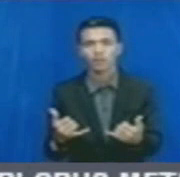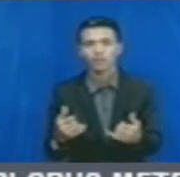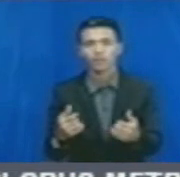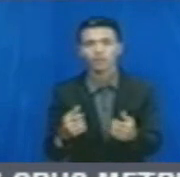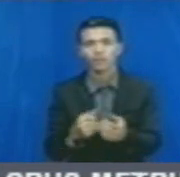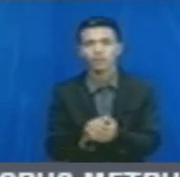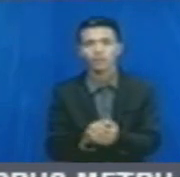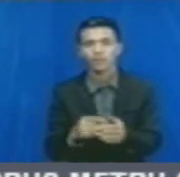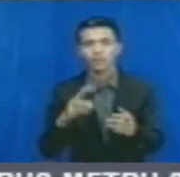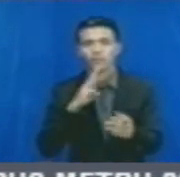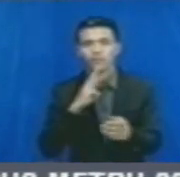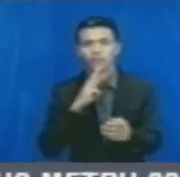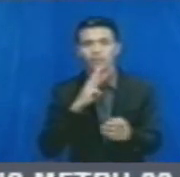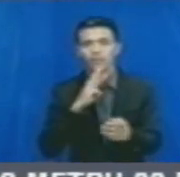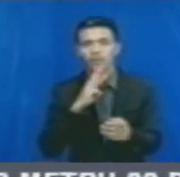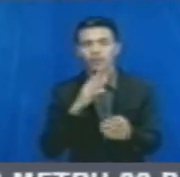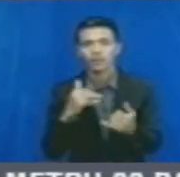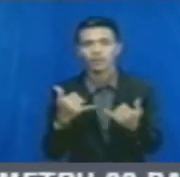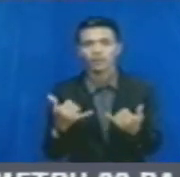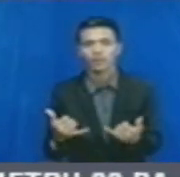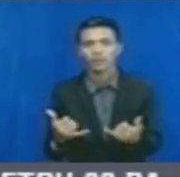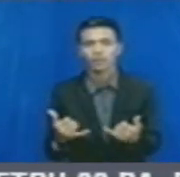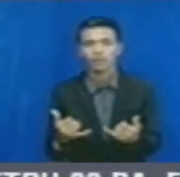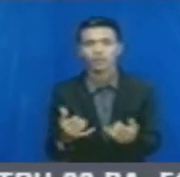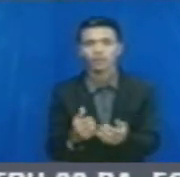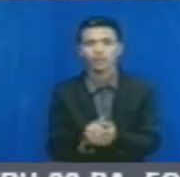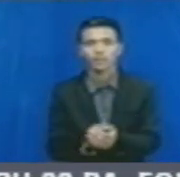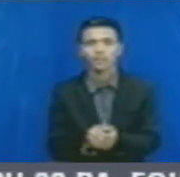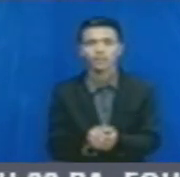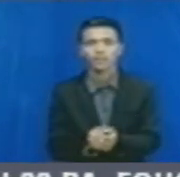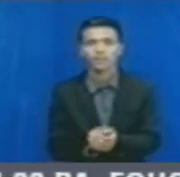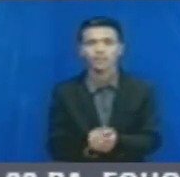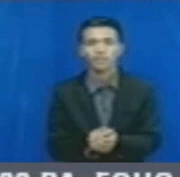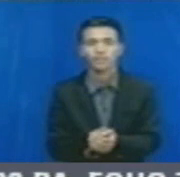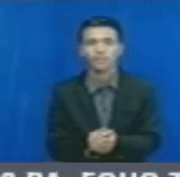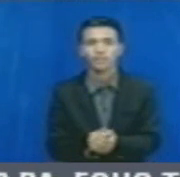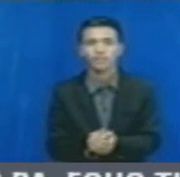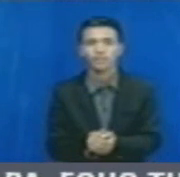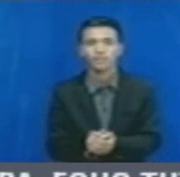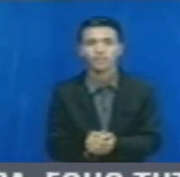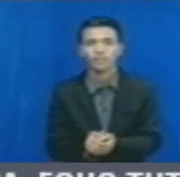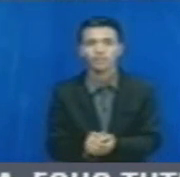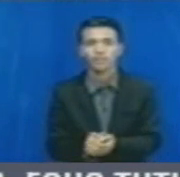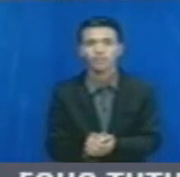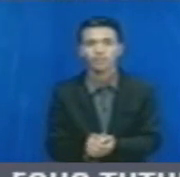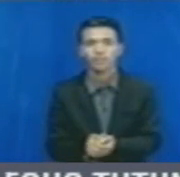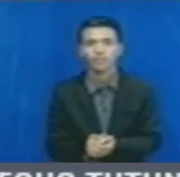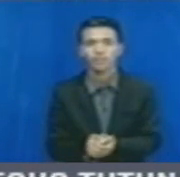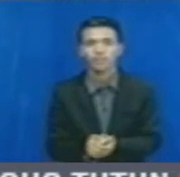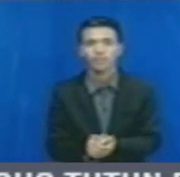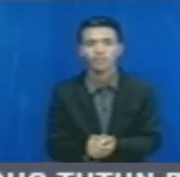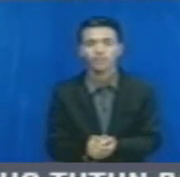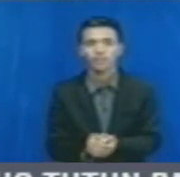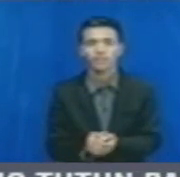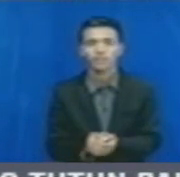monta luca, ainda bem, já, mas bem, agora lá, eu tenho sim, monta luca, ainda bem, mas bala tu tem, já, agora não é, vamos, ainda se alimentar, se ainda